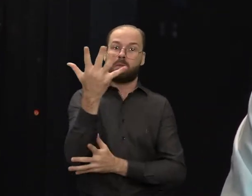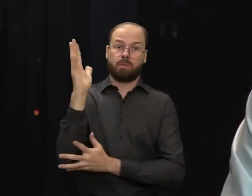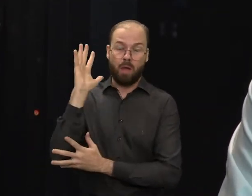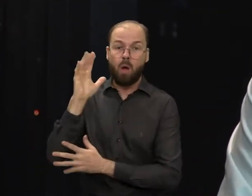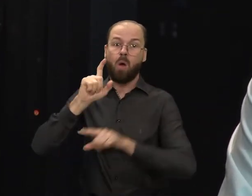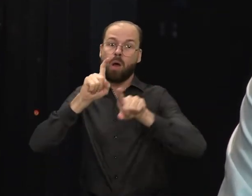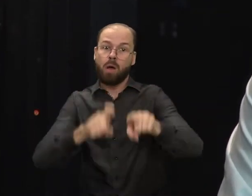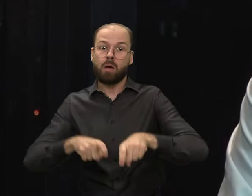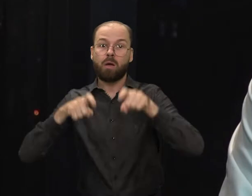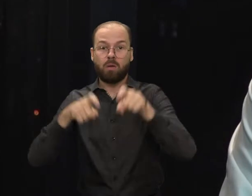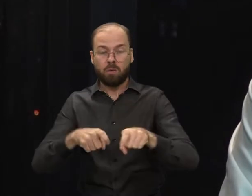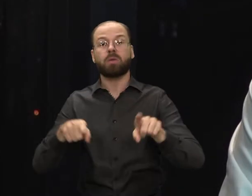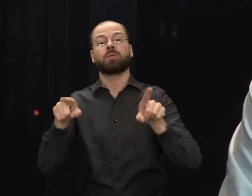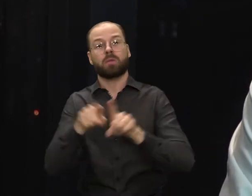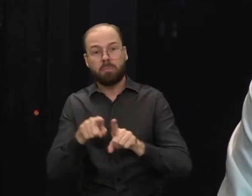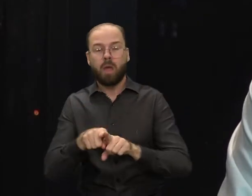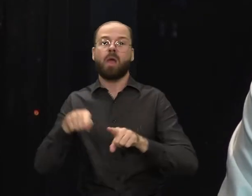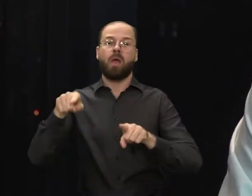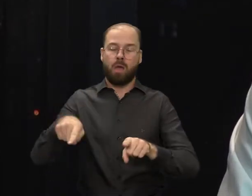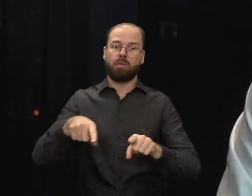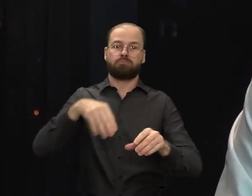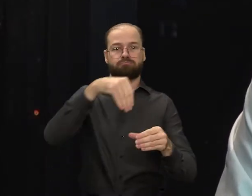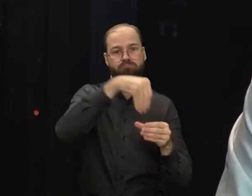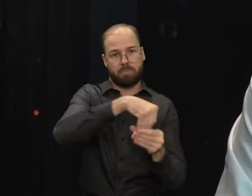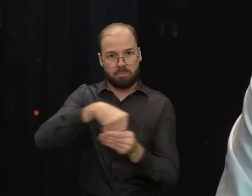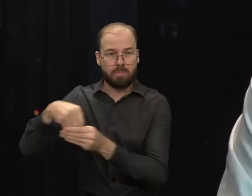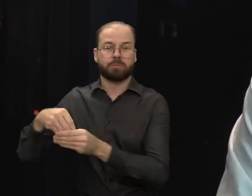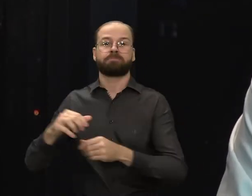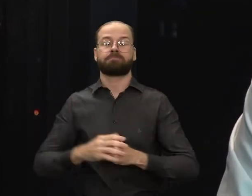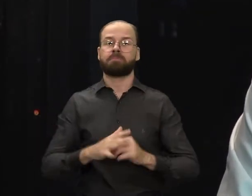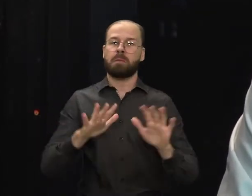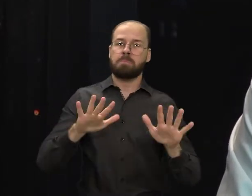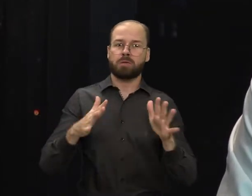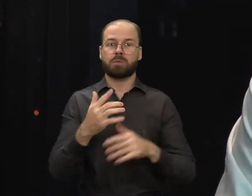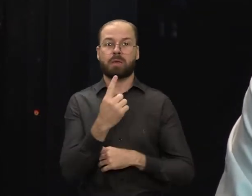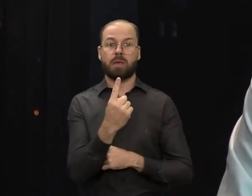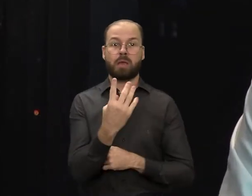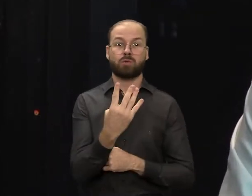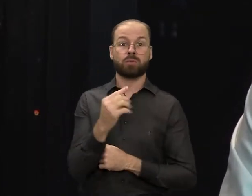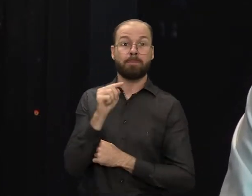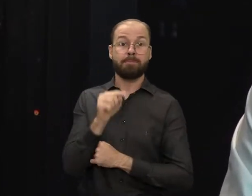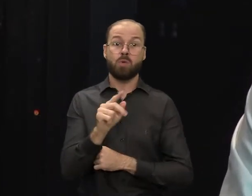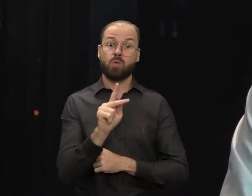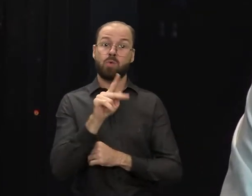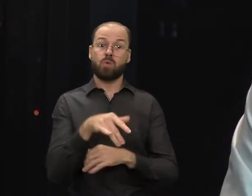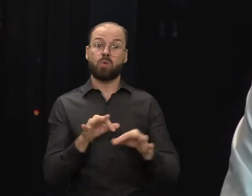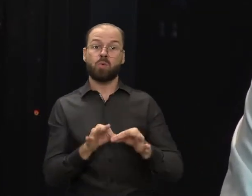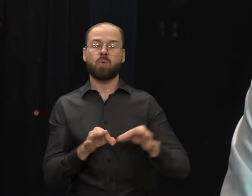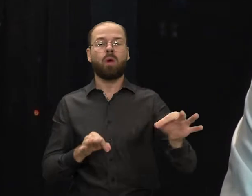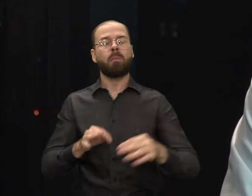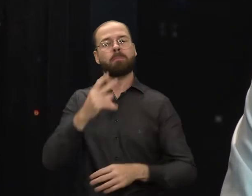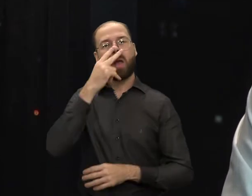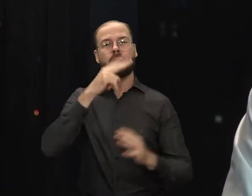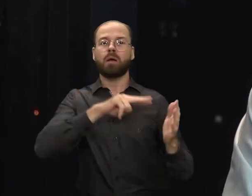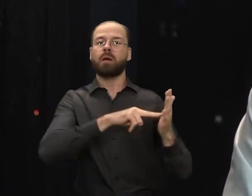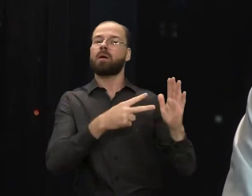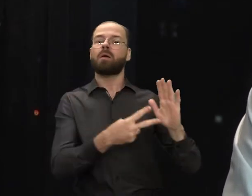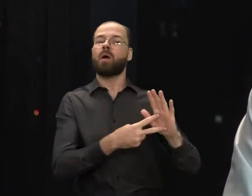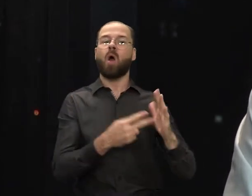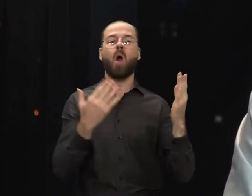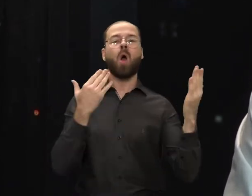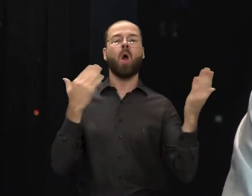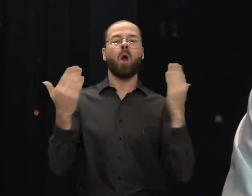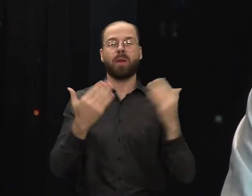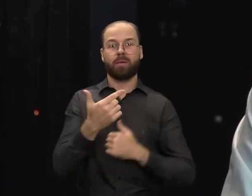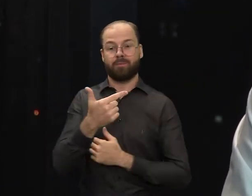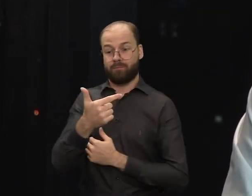agricultura ou mesmo recuperar a área de pastagem. Isso dá 14 mil quilômetros quadrados, dá mais ou menos 20 municípios de Goiânia.